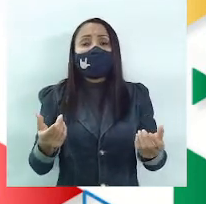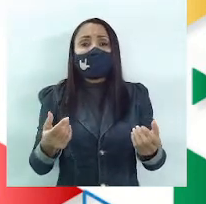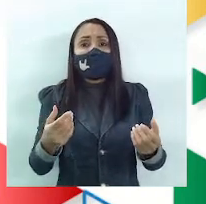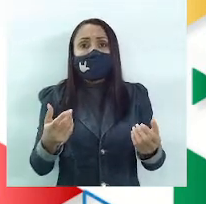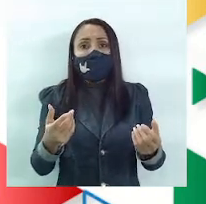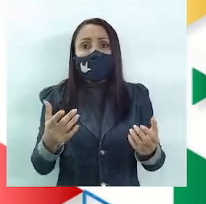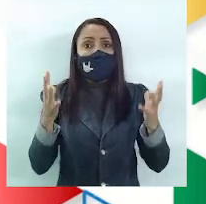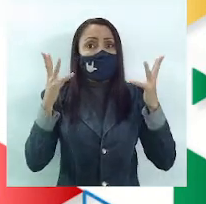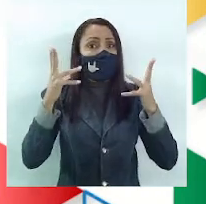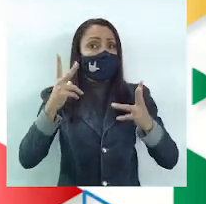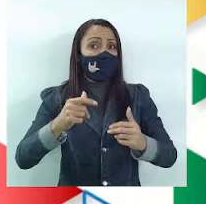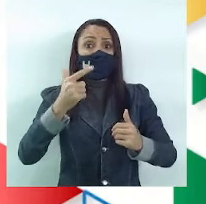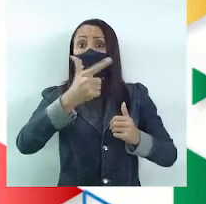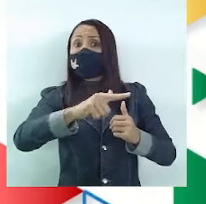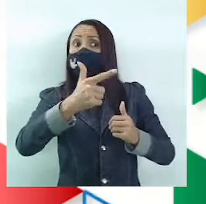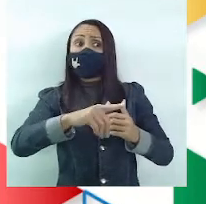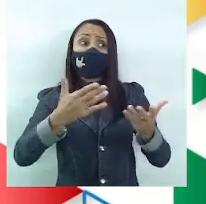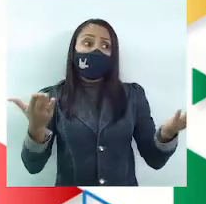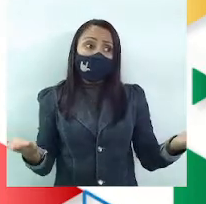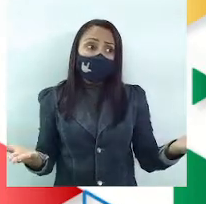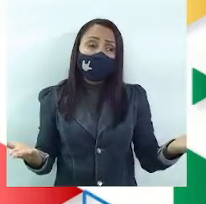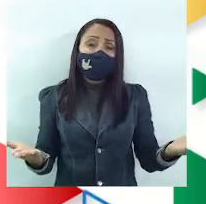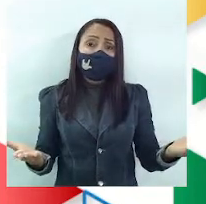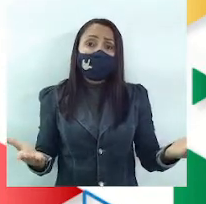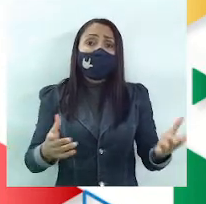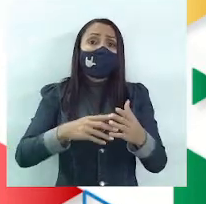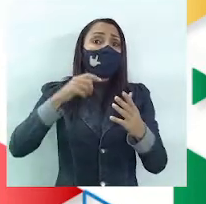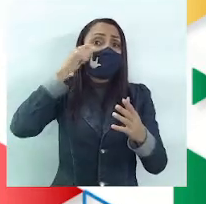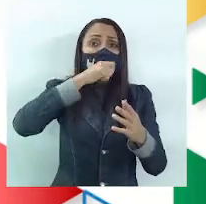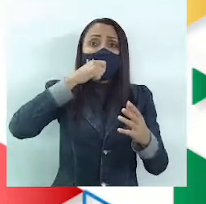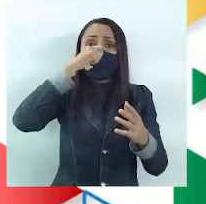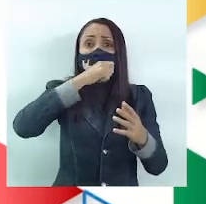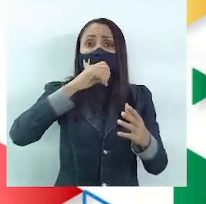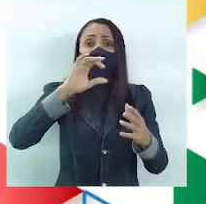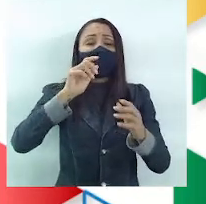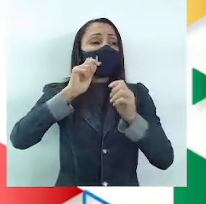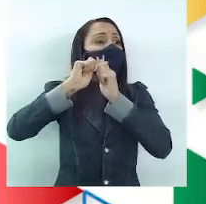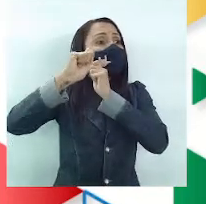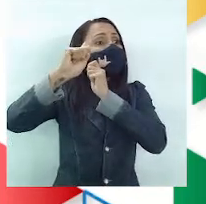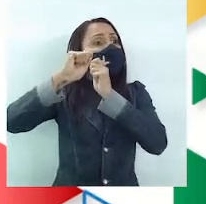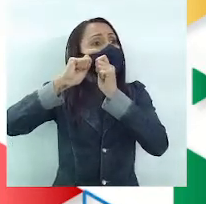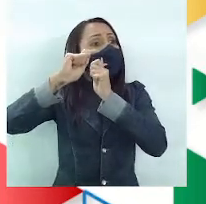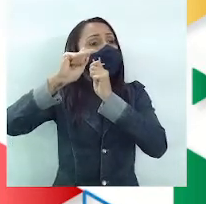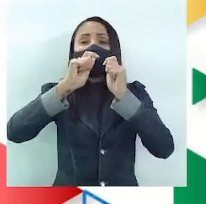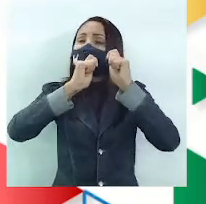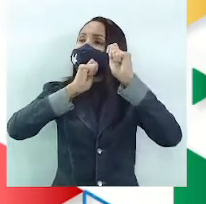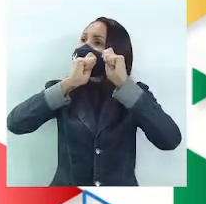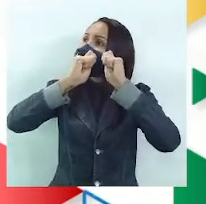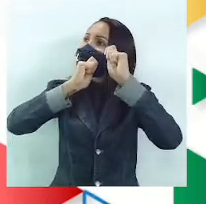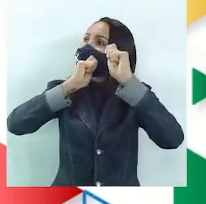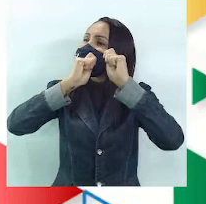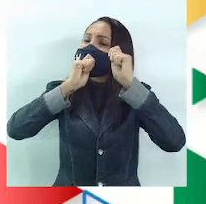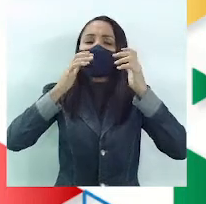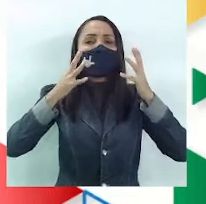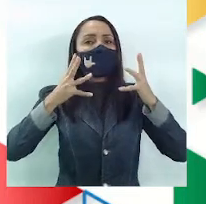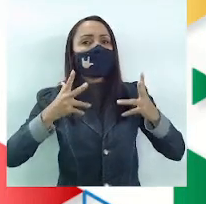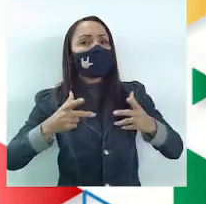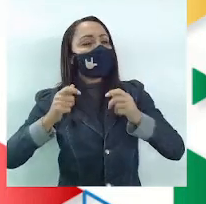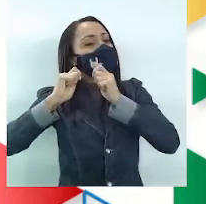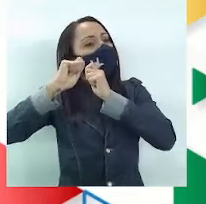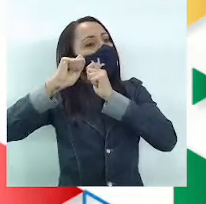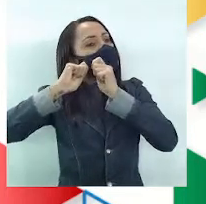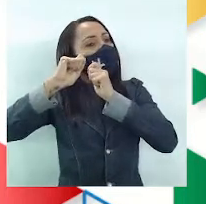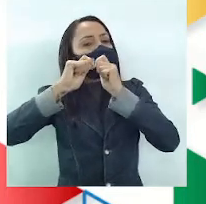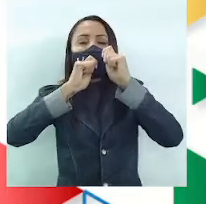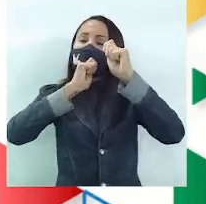Não só utilizar na higienização a escova, o fio dental também. Porque o fio dental é justamente que vai limpar os espaços entre o dente e